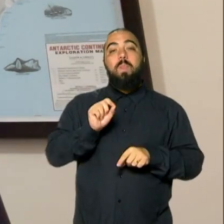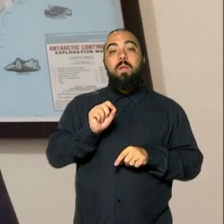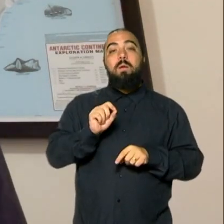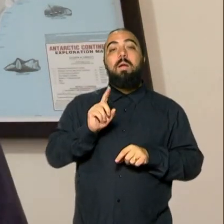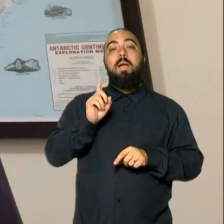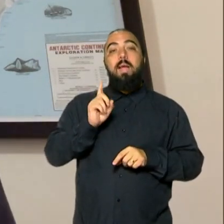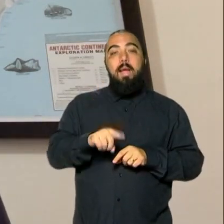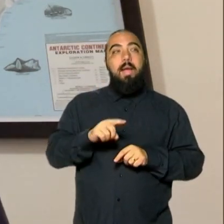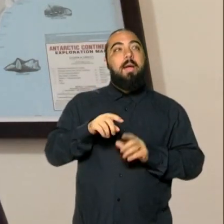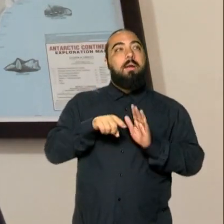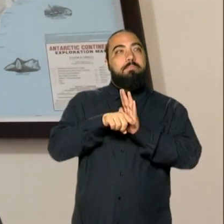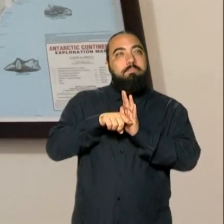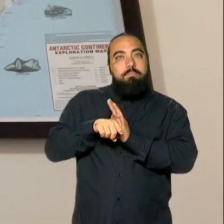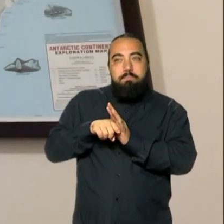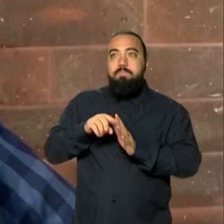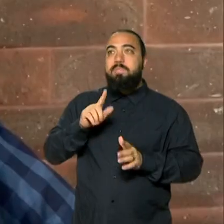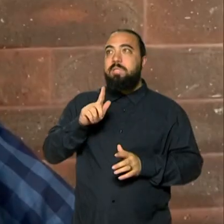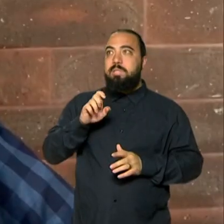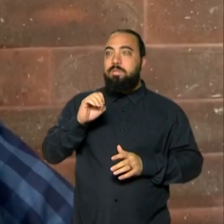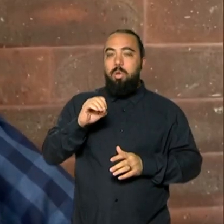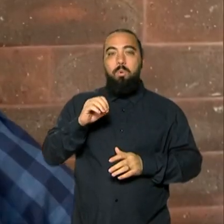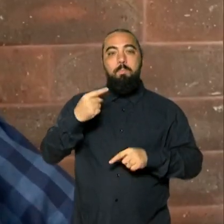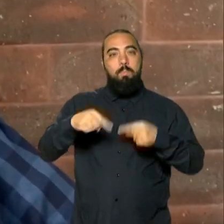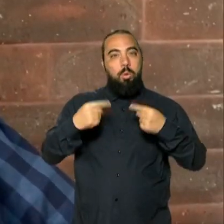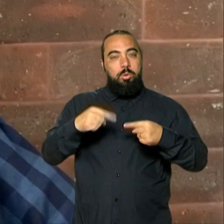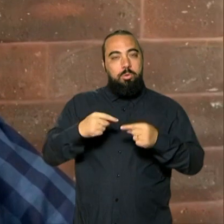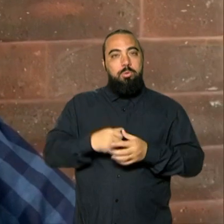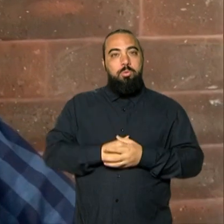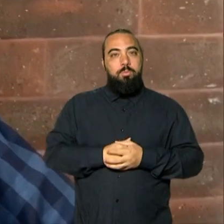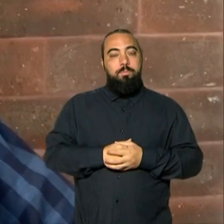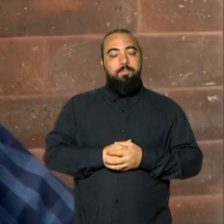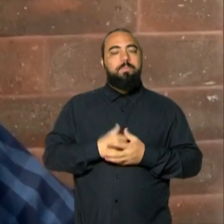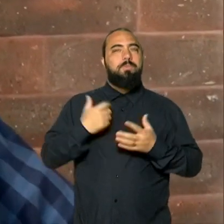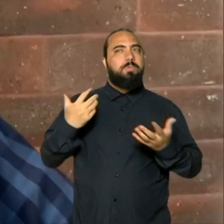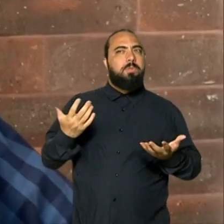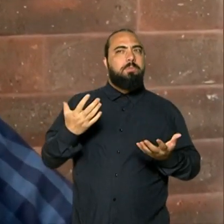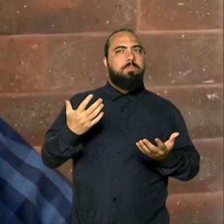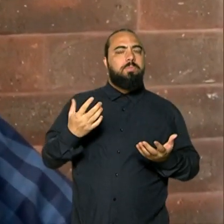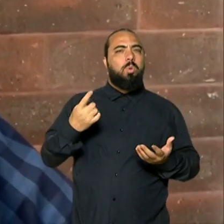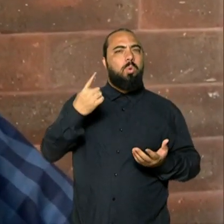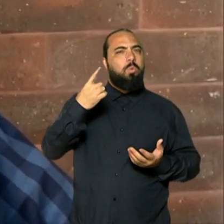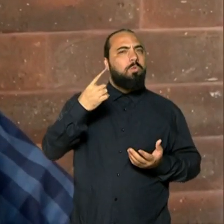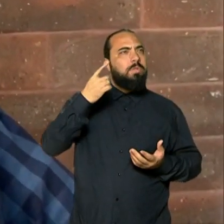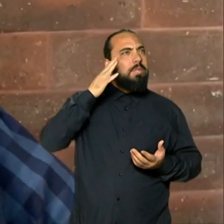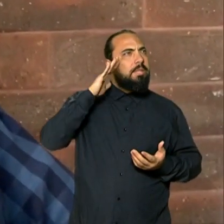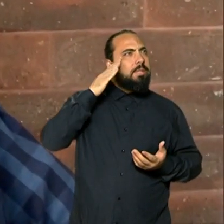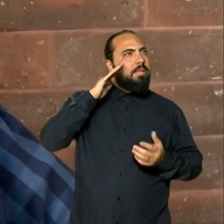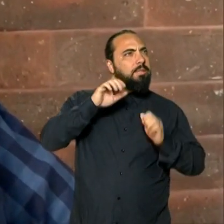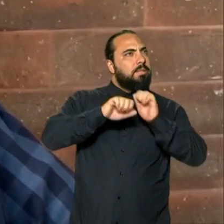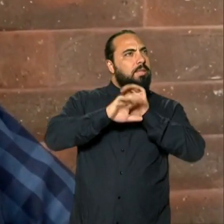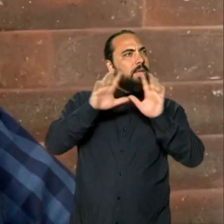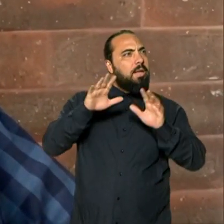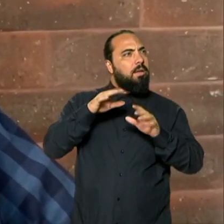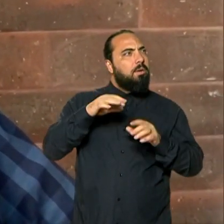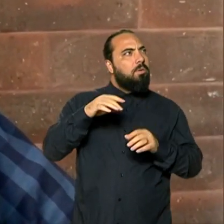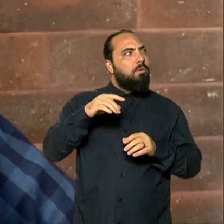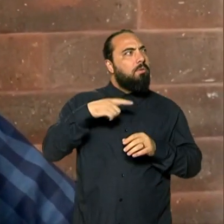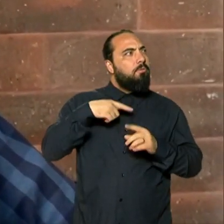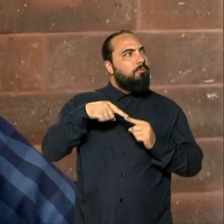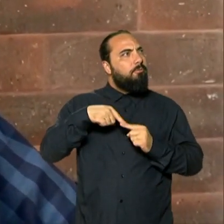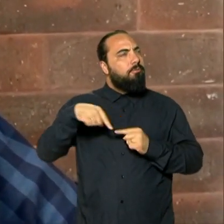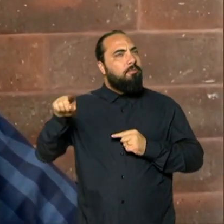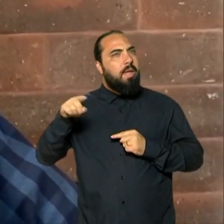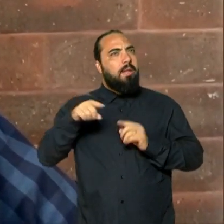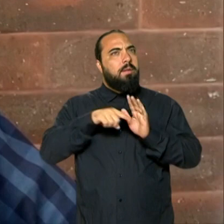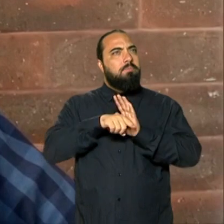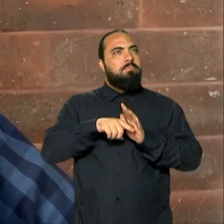aspecto geopolítico nessa presença na Antártica. Então, uma vez que você entende que ir para a Antártica não é o mesmo de se realizar uma